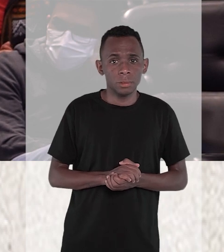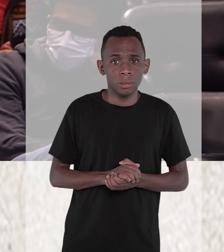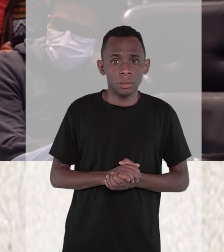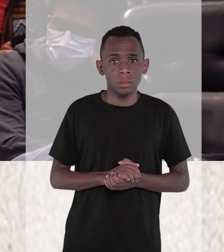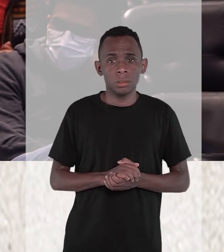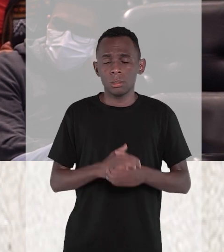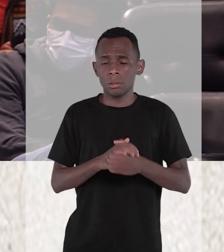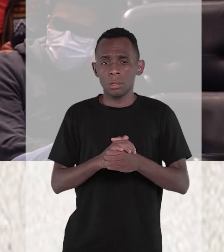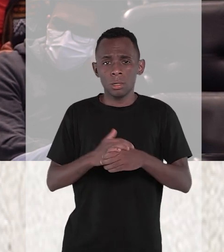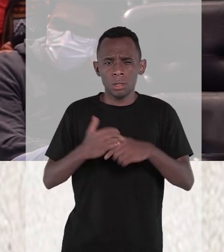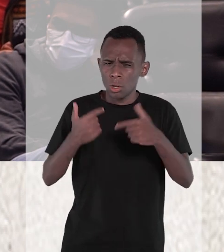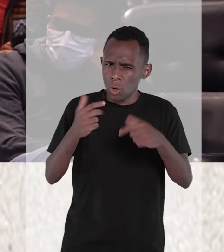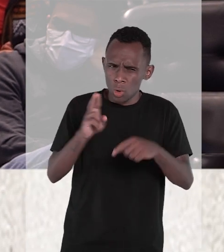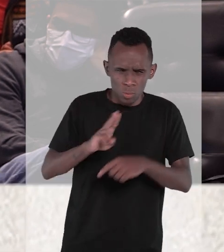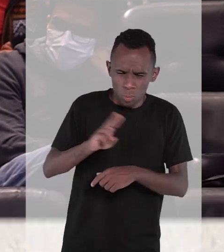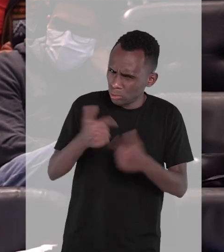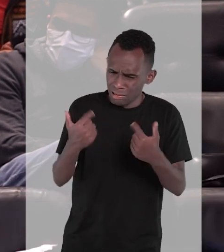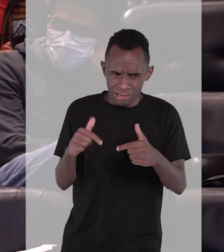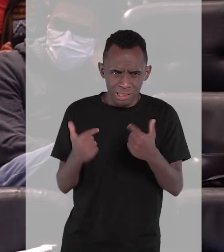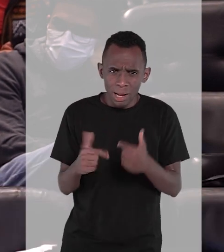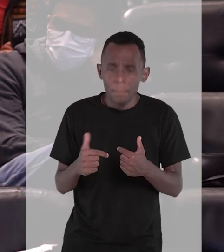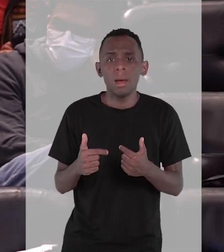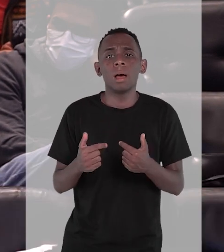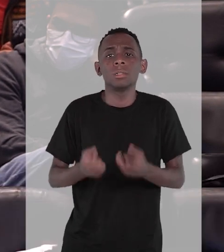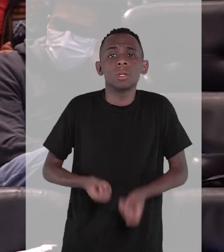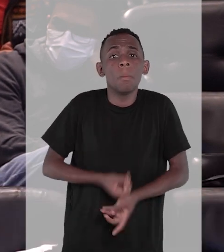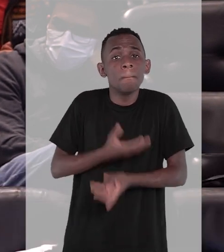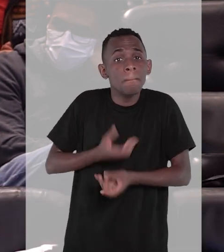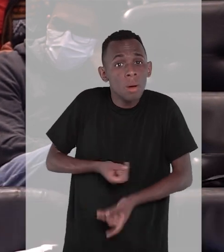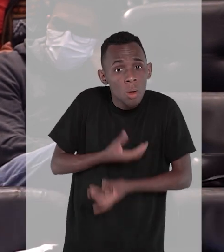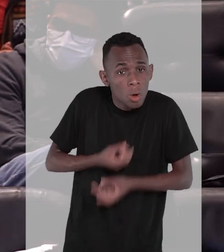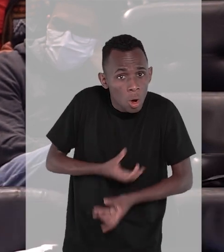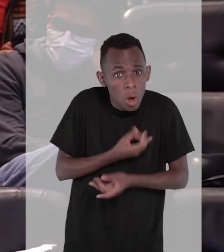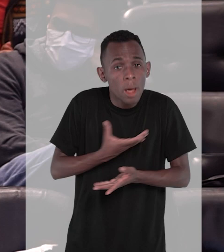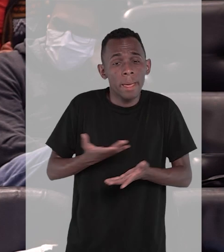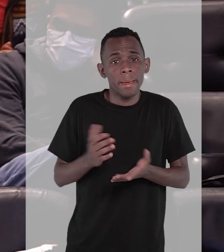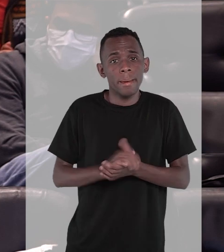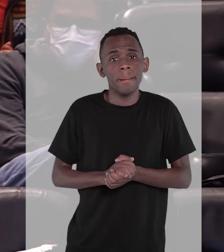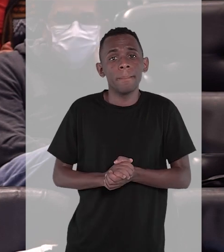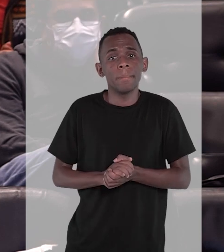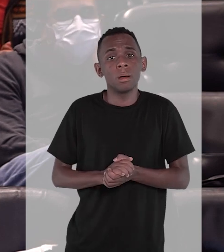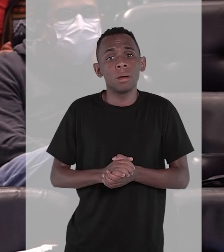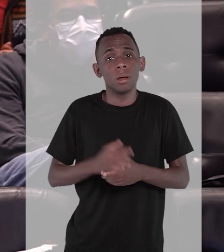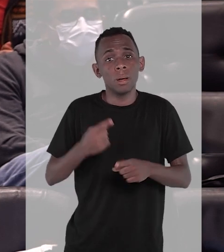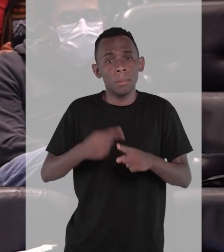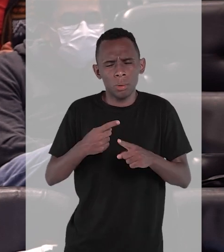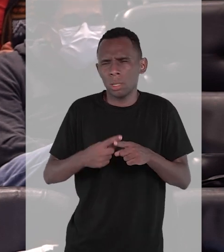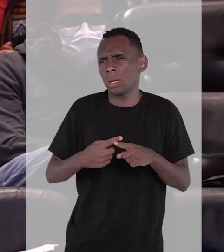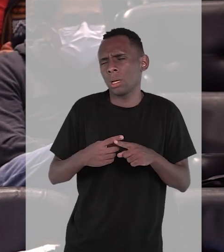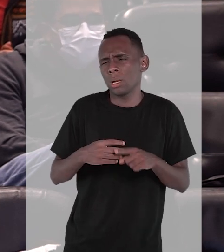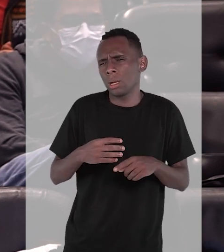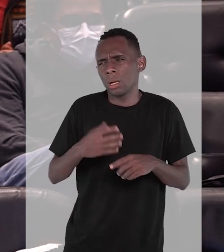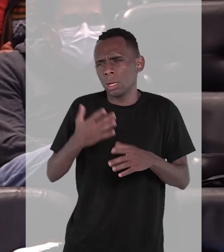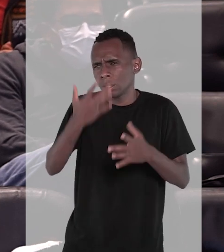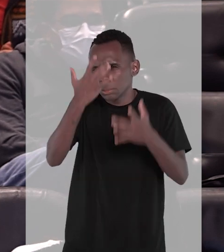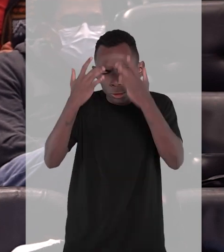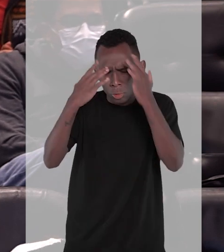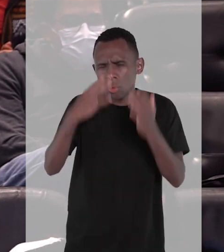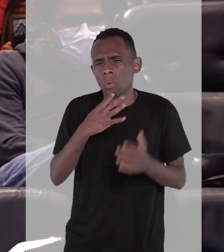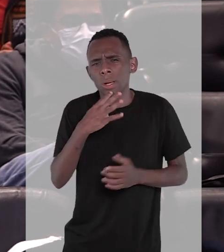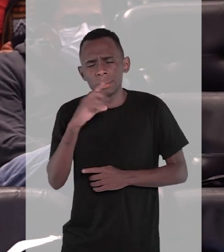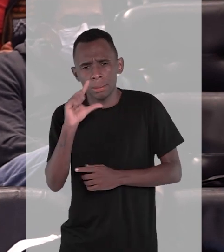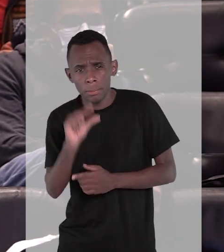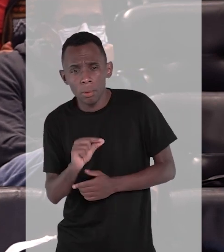que ele não vai usar para o trabalho, né? Os poemas que ele vai lançar, porque ele vai botar à luz, porque são os poemas menos